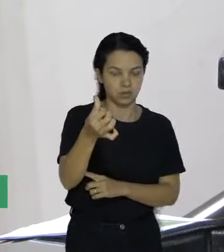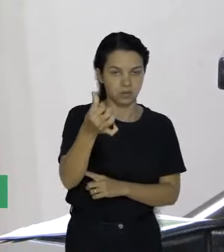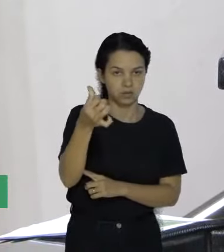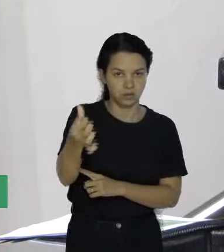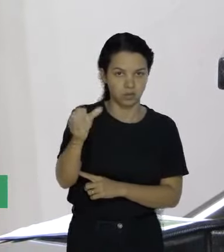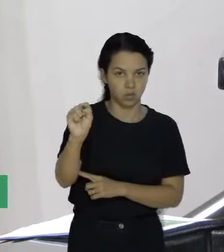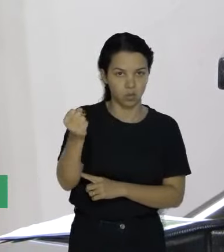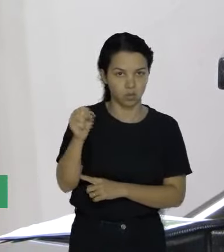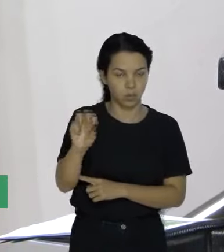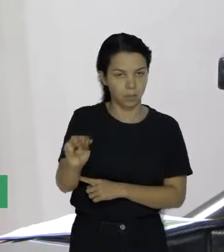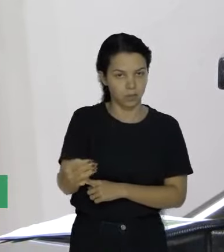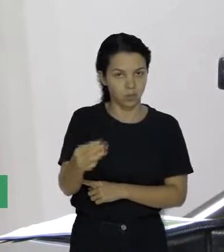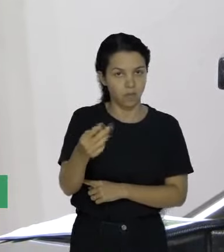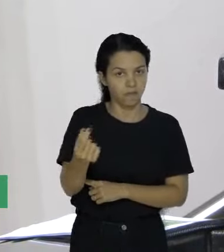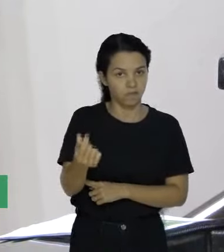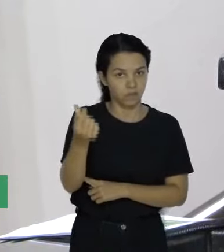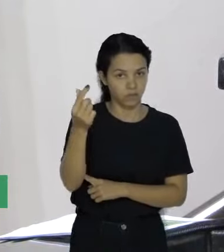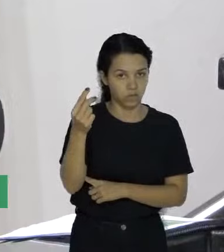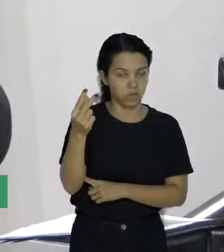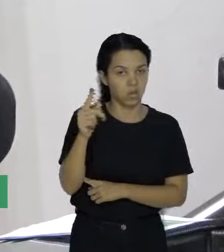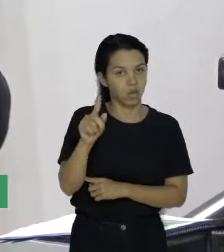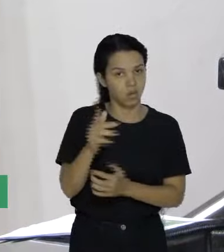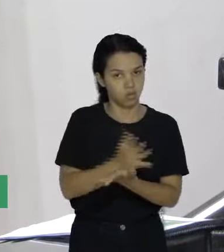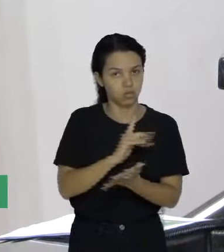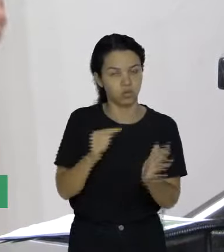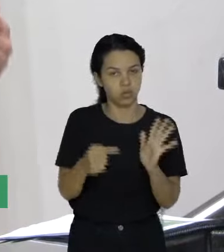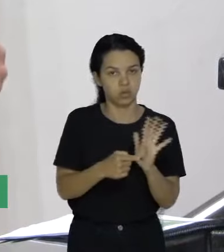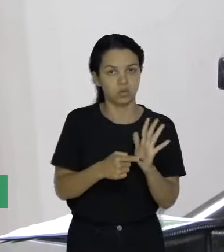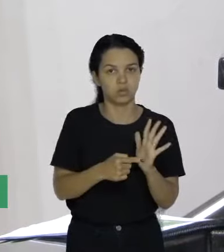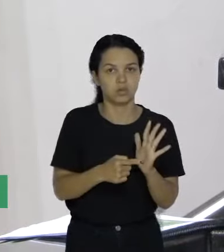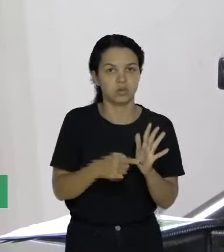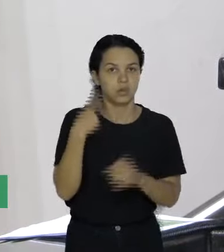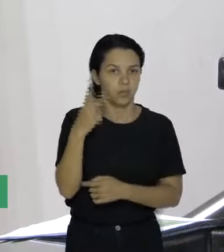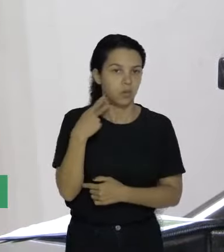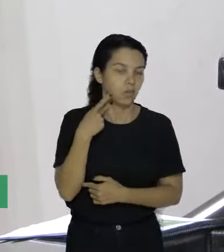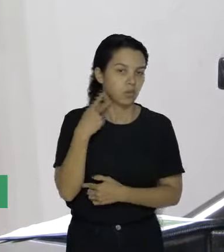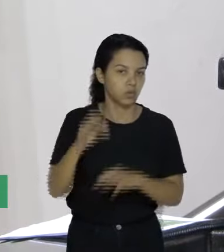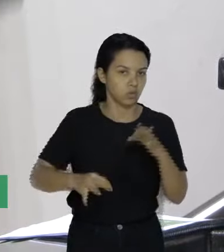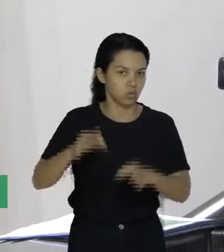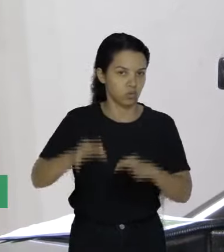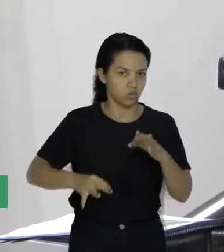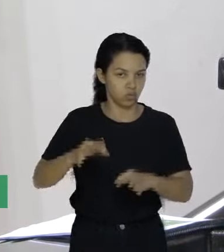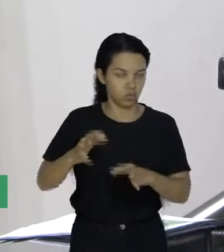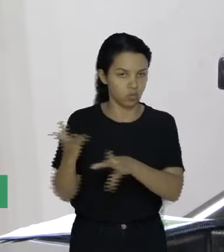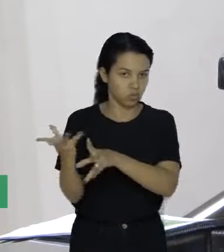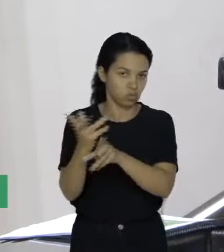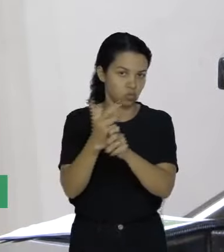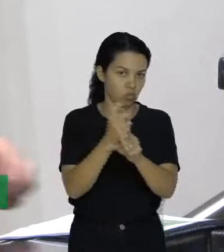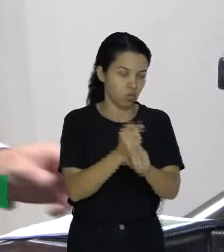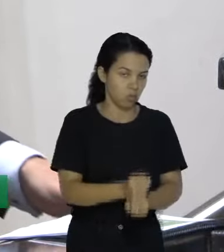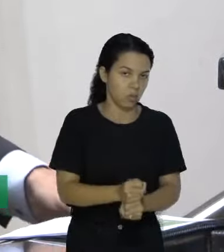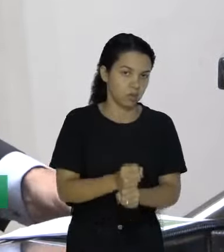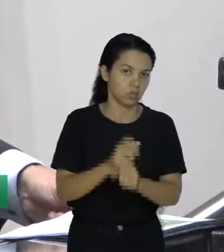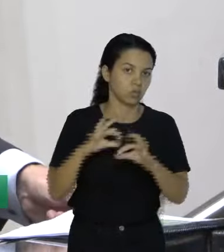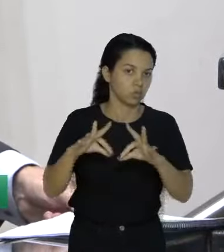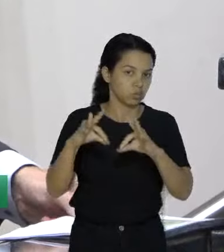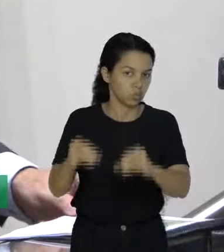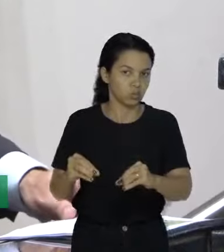e Valores que foram objetos de denúncia nas promotorias de Justiça somam no total